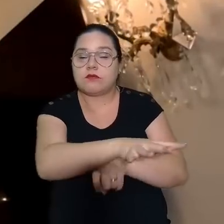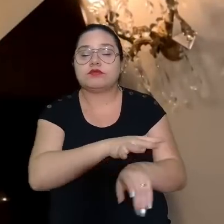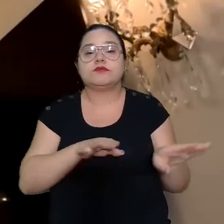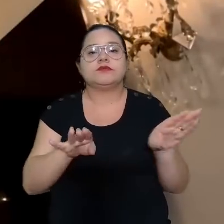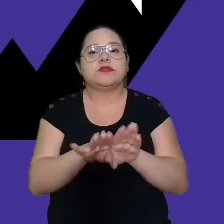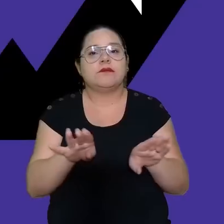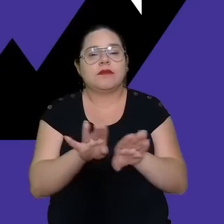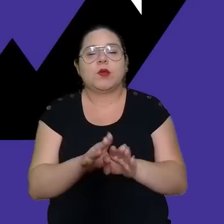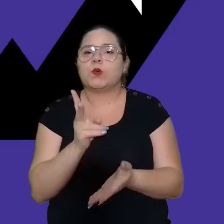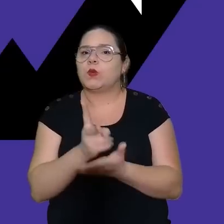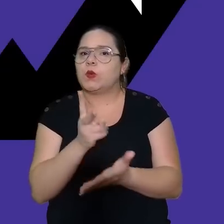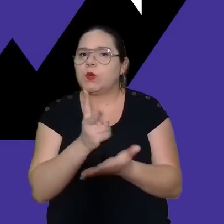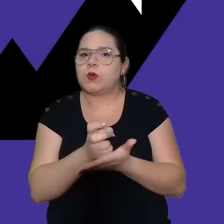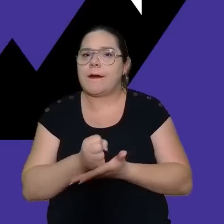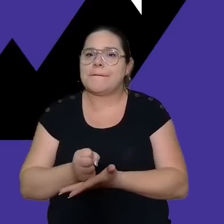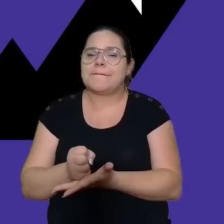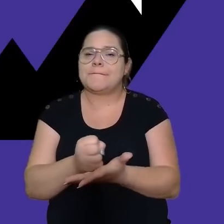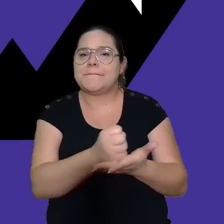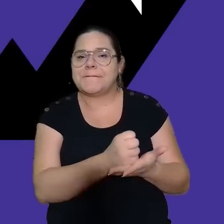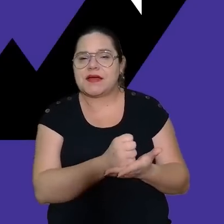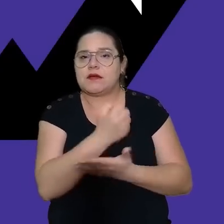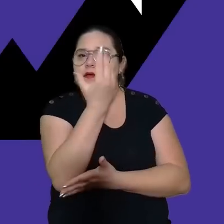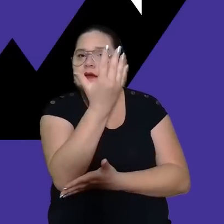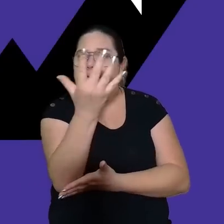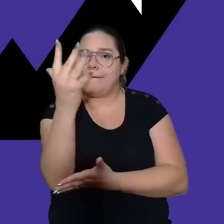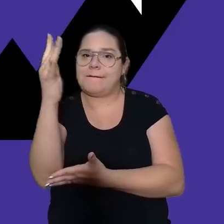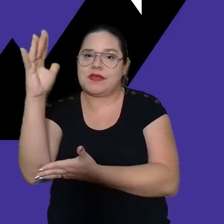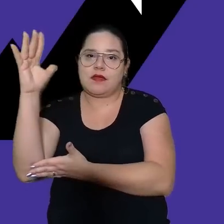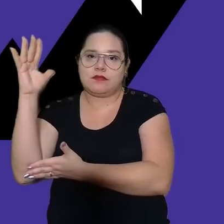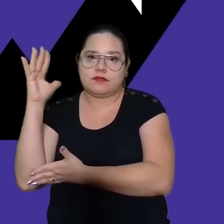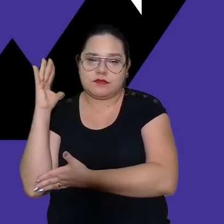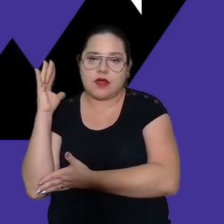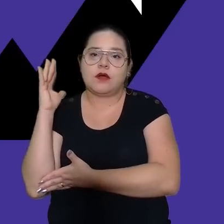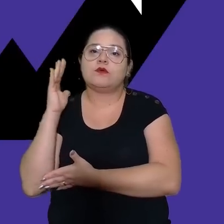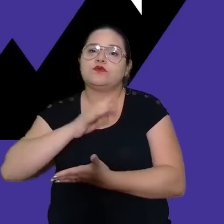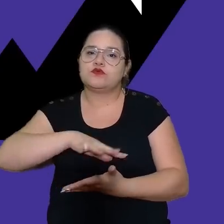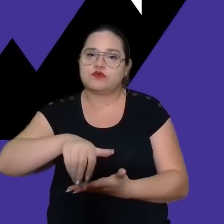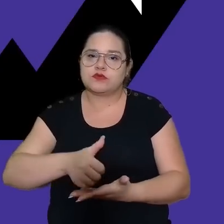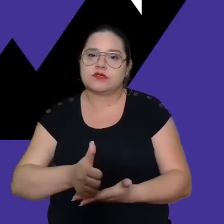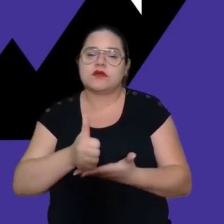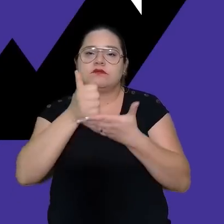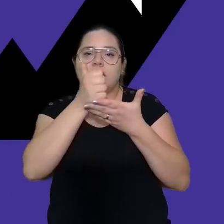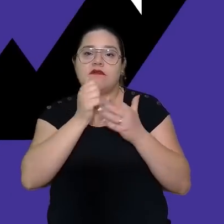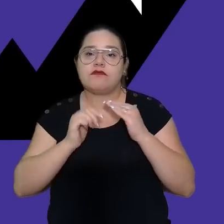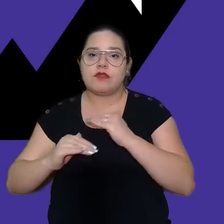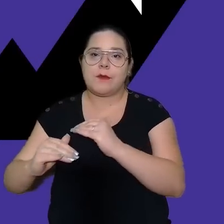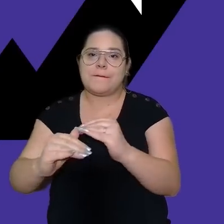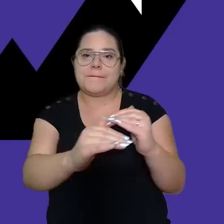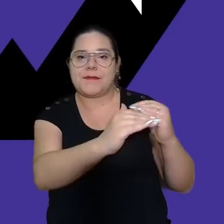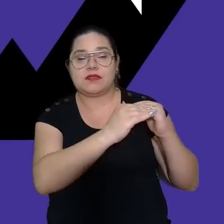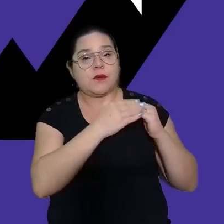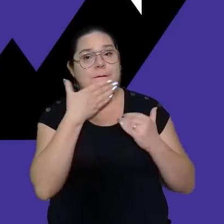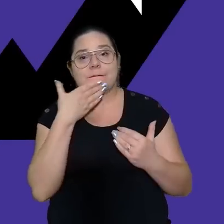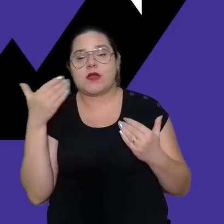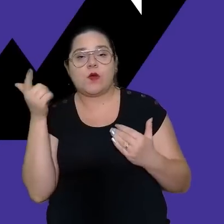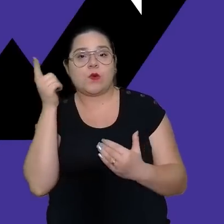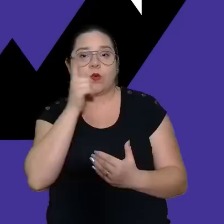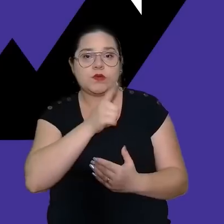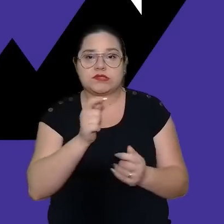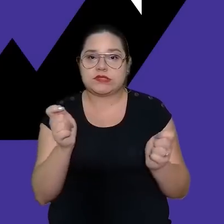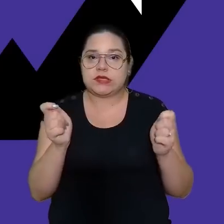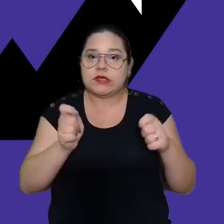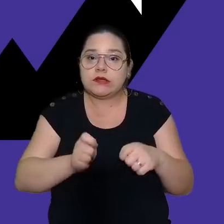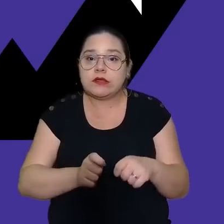condições ambientais nos seus melhores padrões. Então, a nossa importância